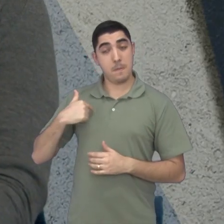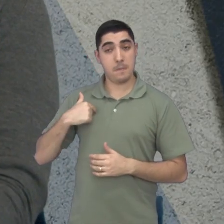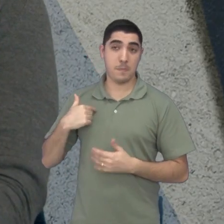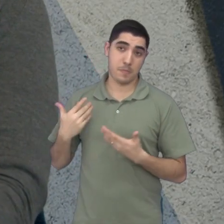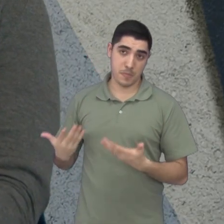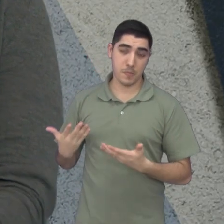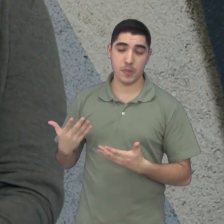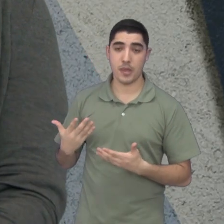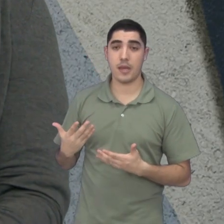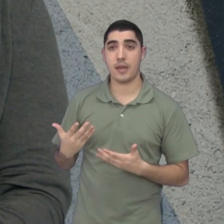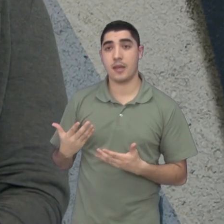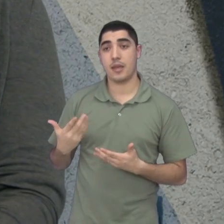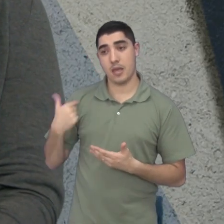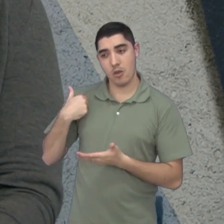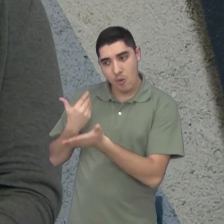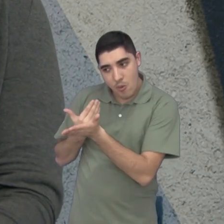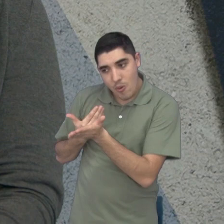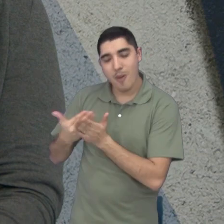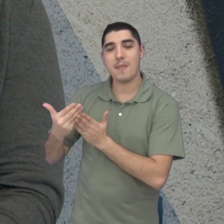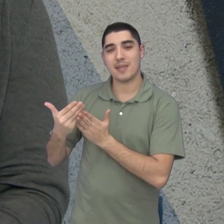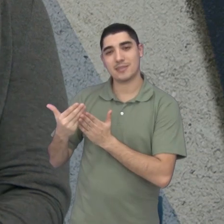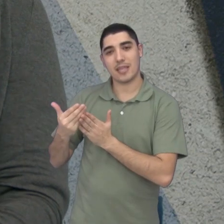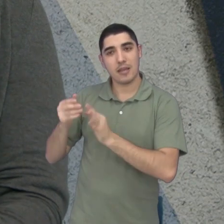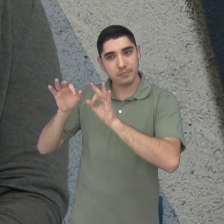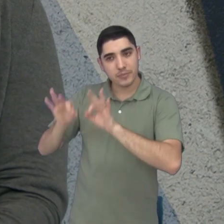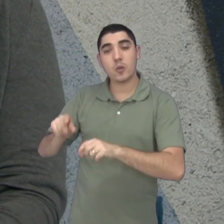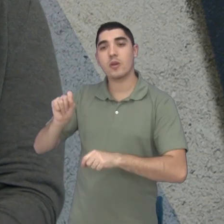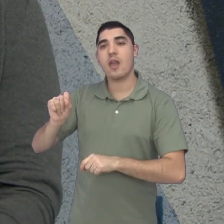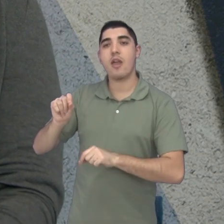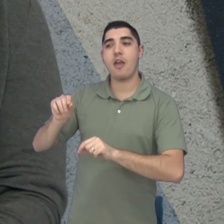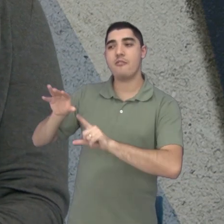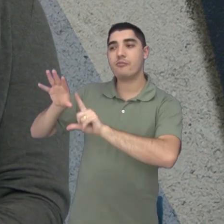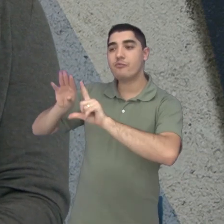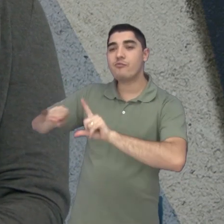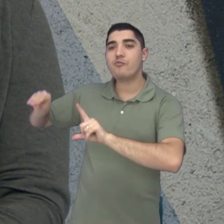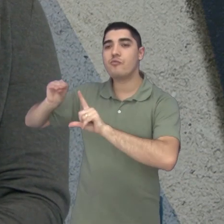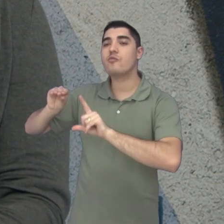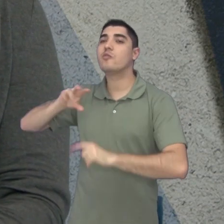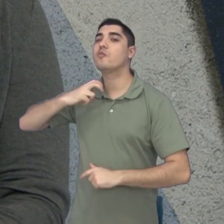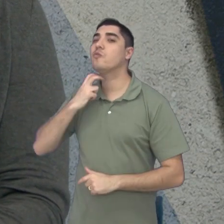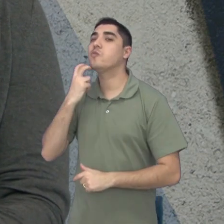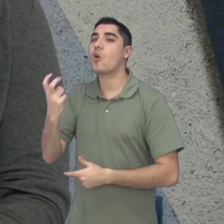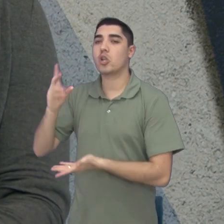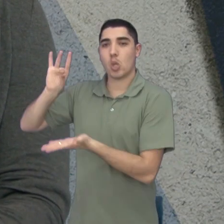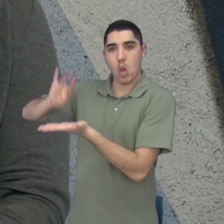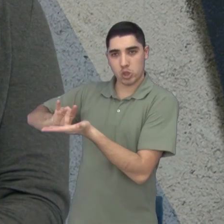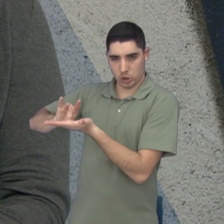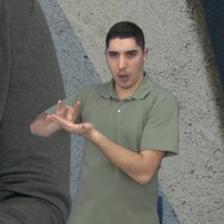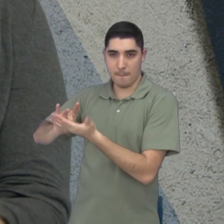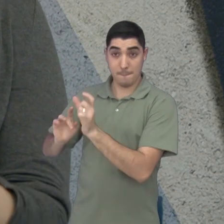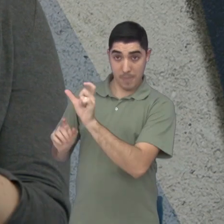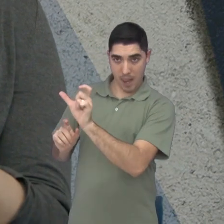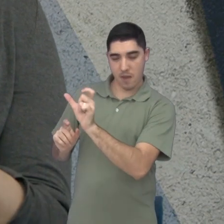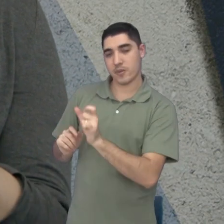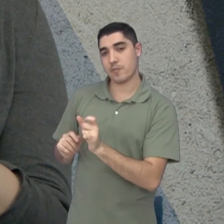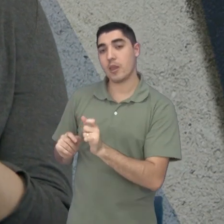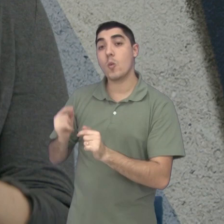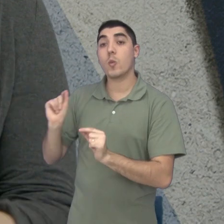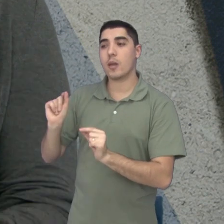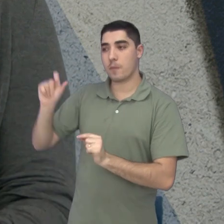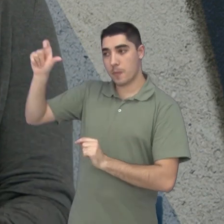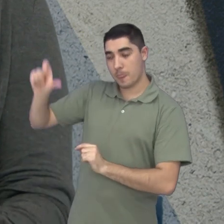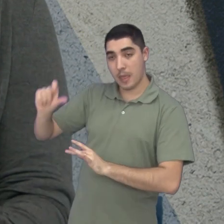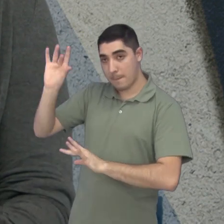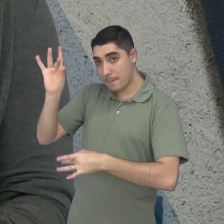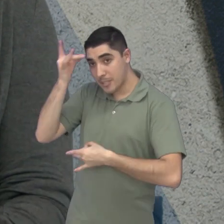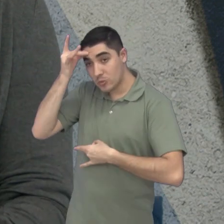eu comecei, na verdade, a fazer muito o que a gente chama de voz original, que é, sim, quando o personagem não